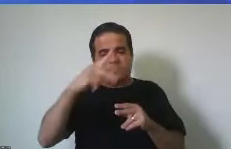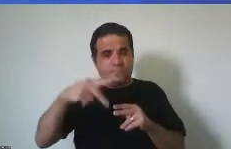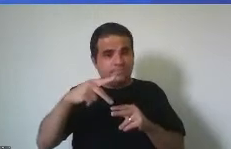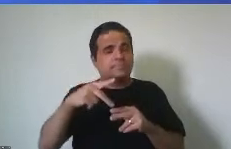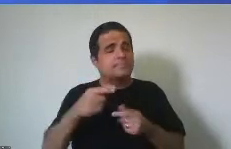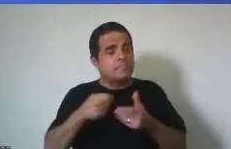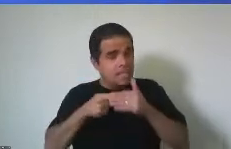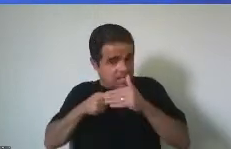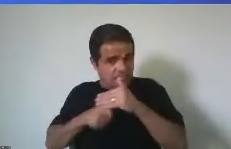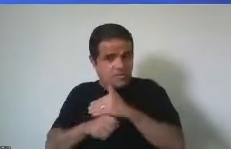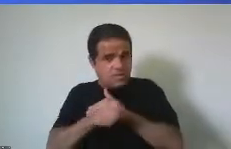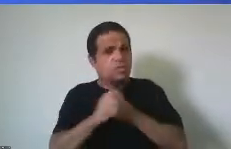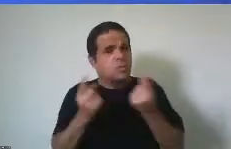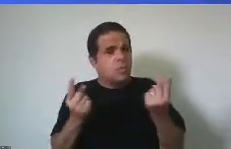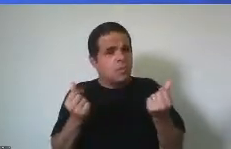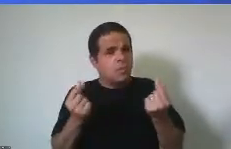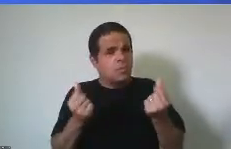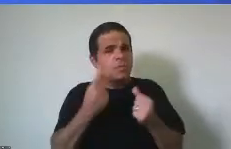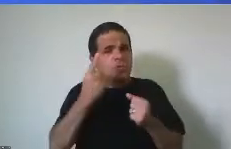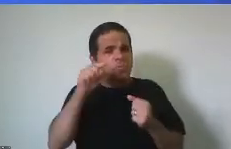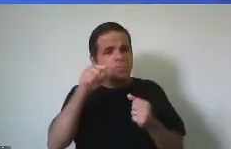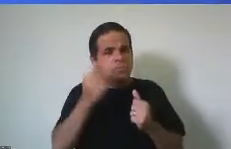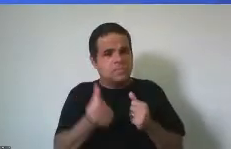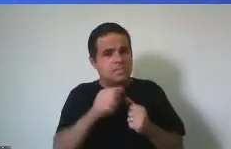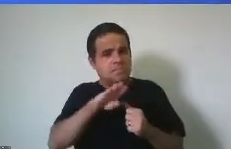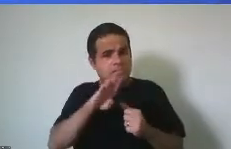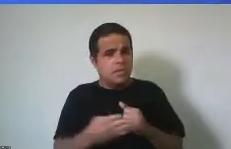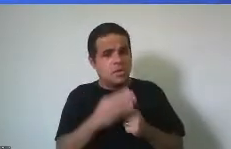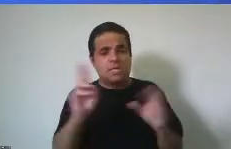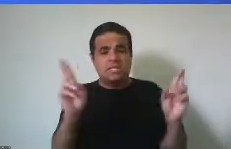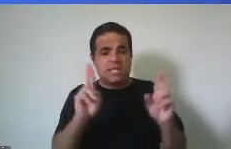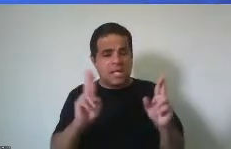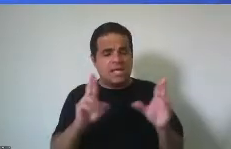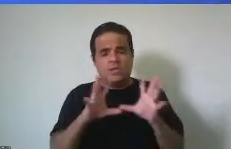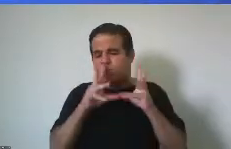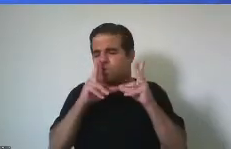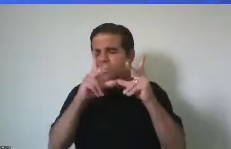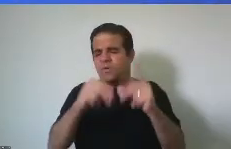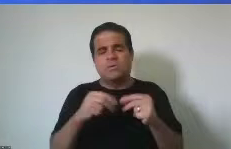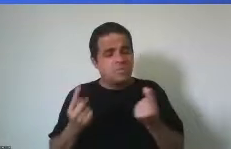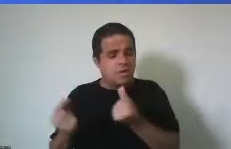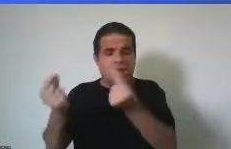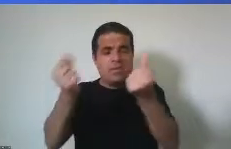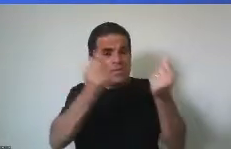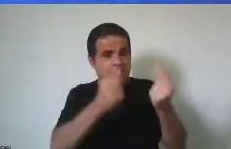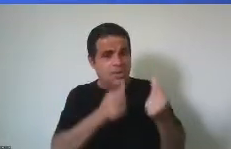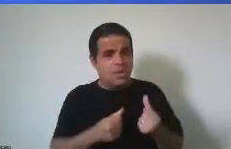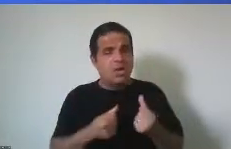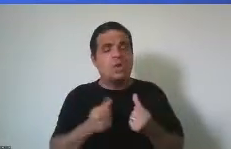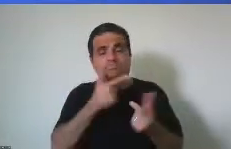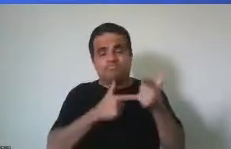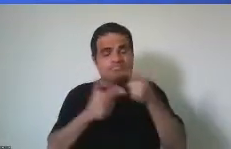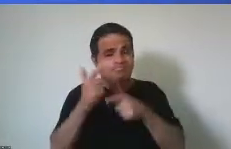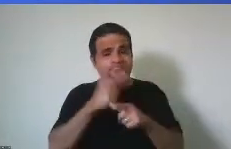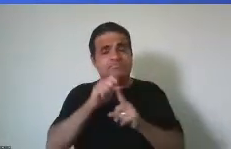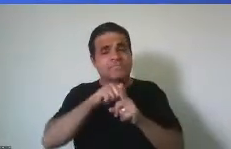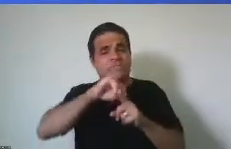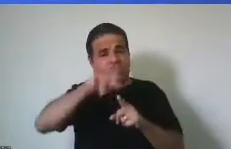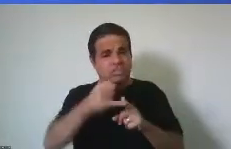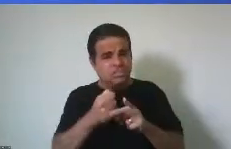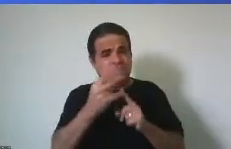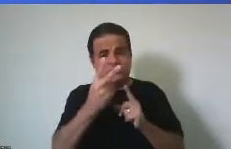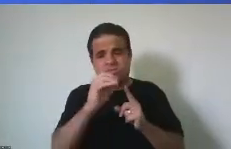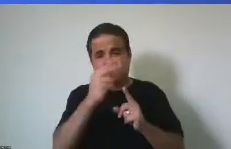contábil atualizado 1.6 bilhões de reais aqui todo o valor desse time na data vai ser Janeiro ao 23 para poder